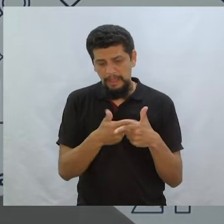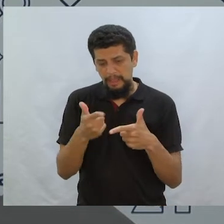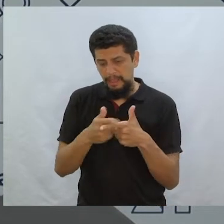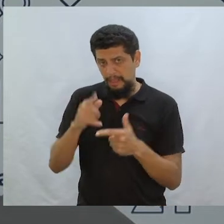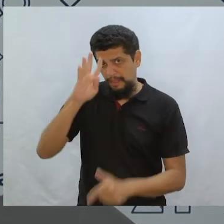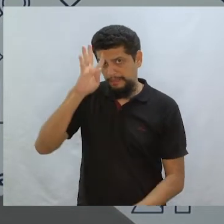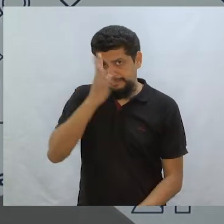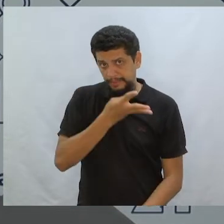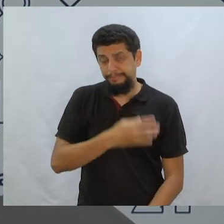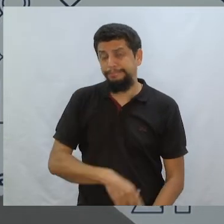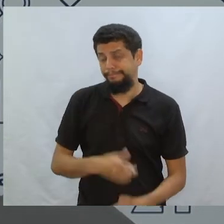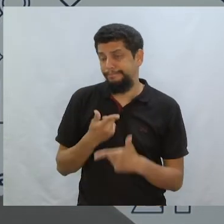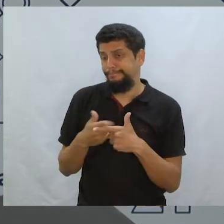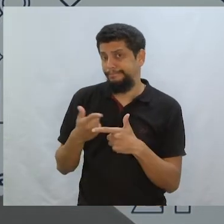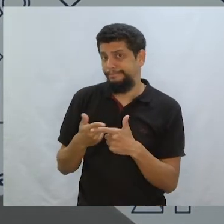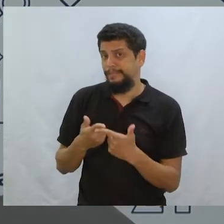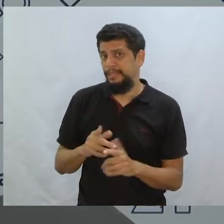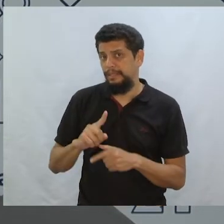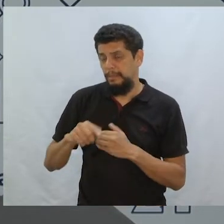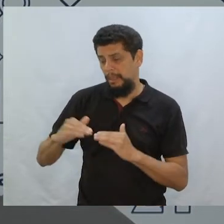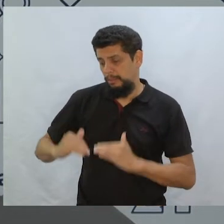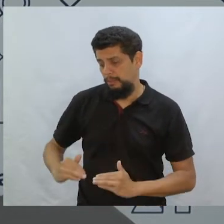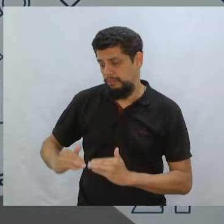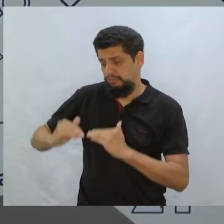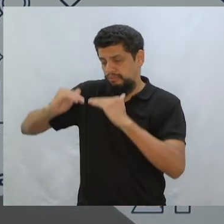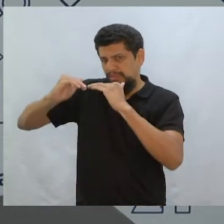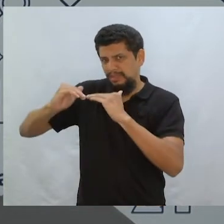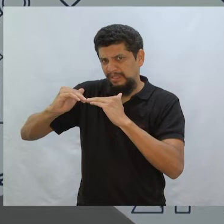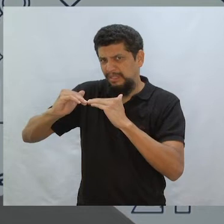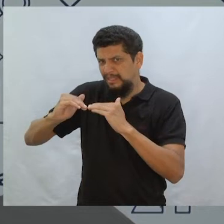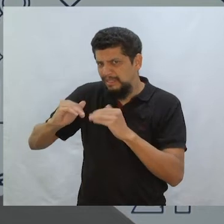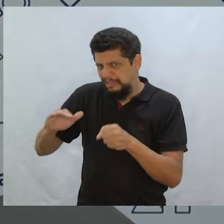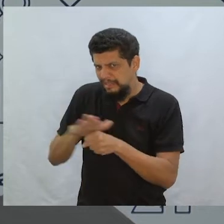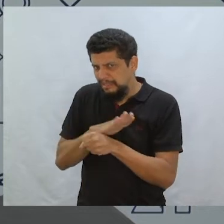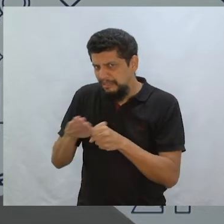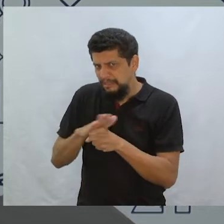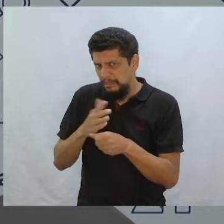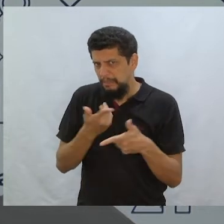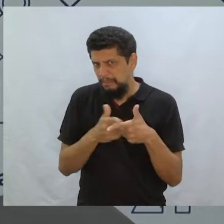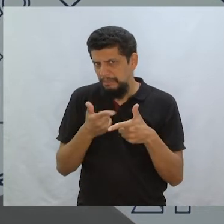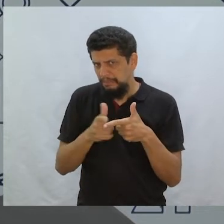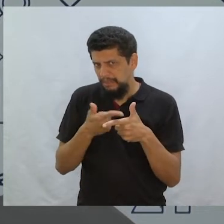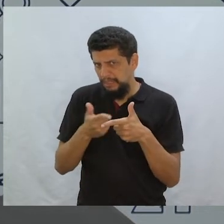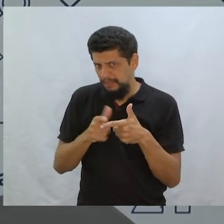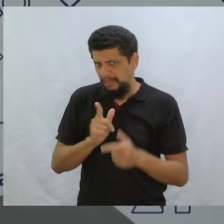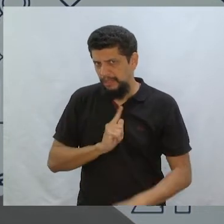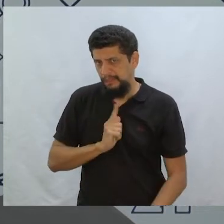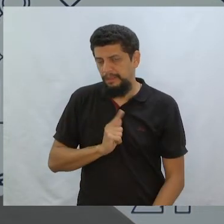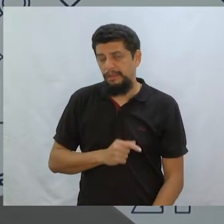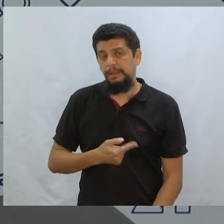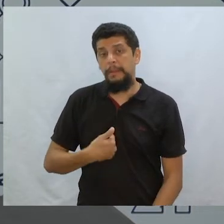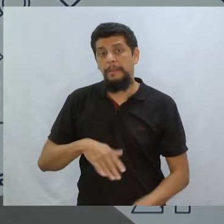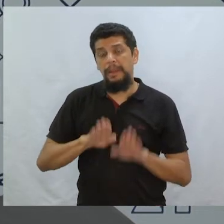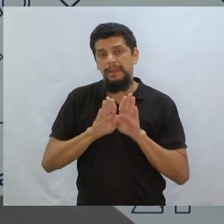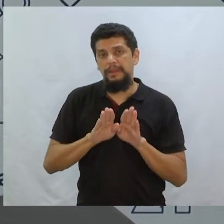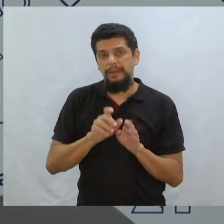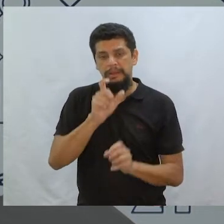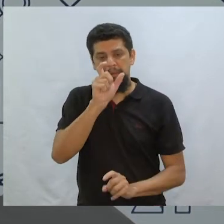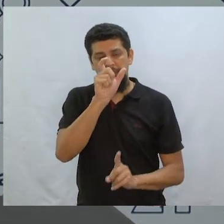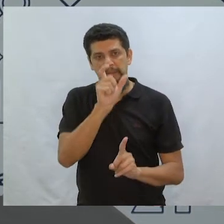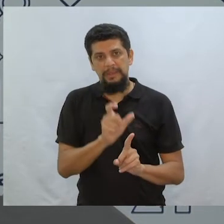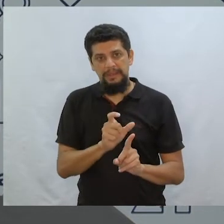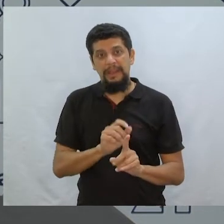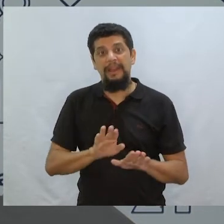para resolver aí é que está depois que a gente cresce a gente fica cheio de problemas para resolver mas o nosso personagem